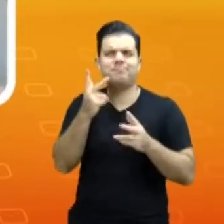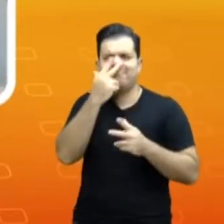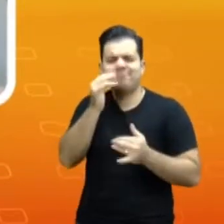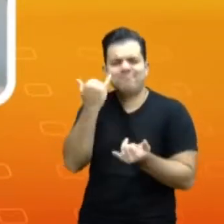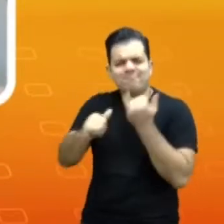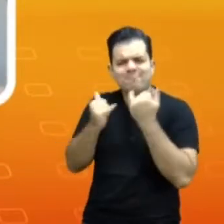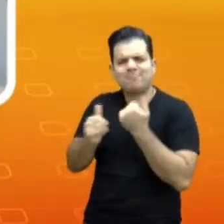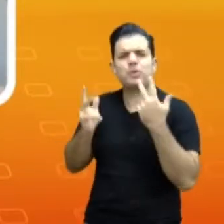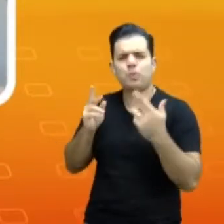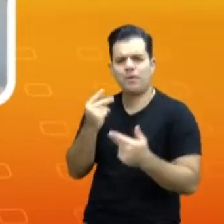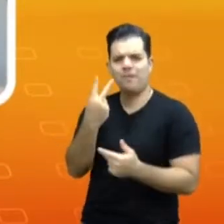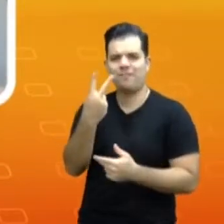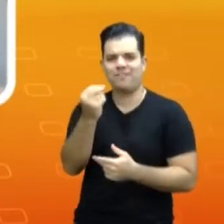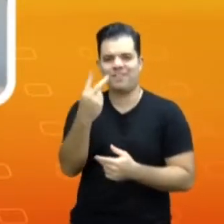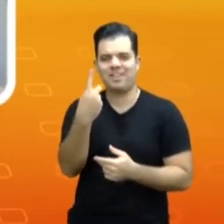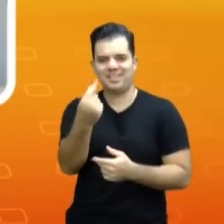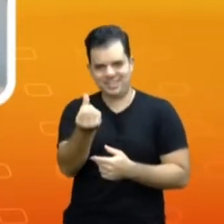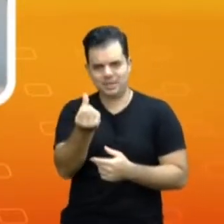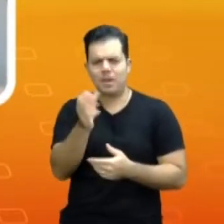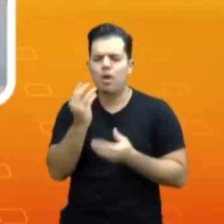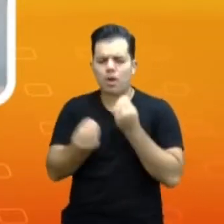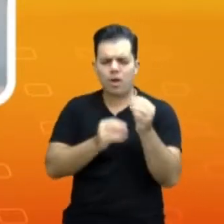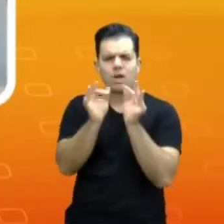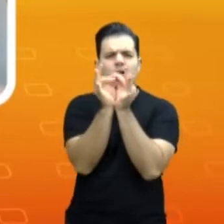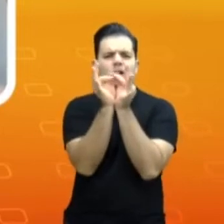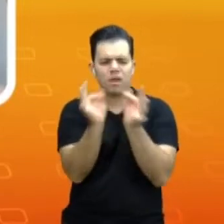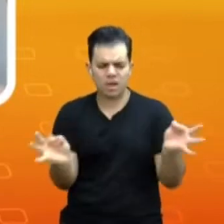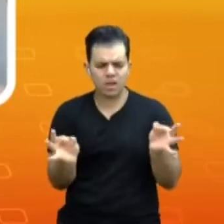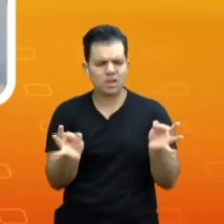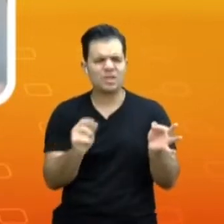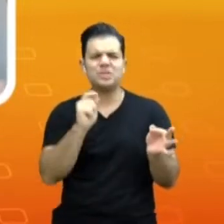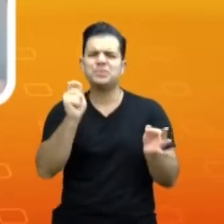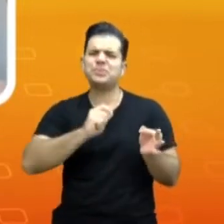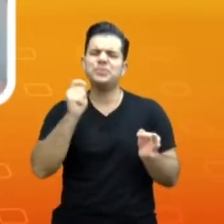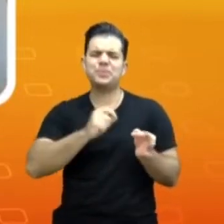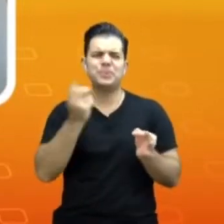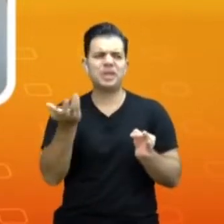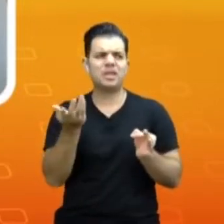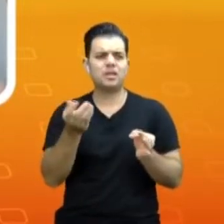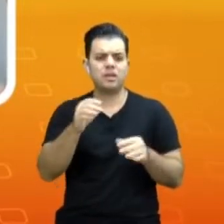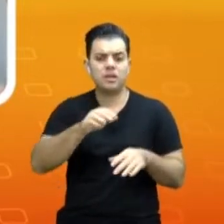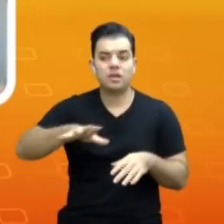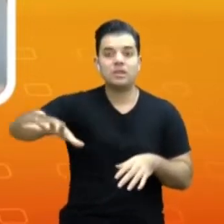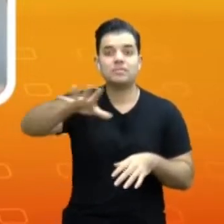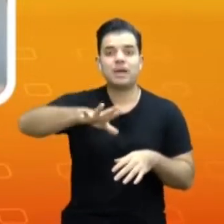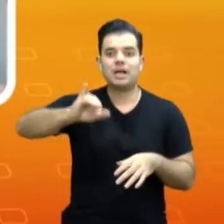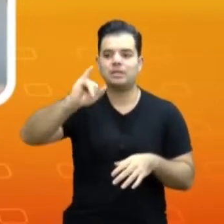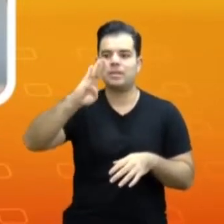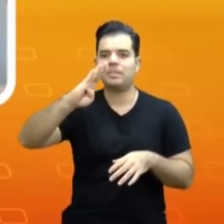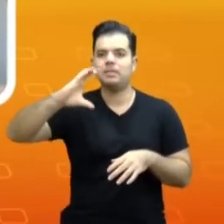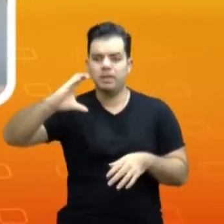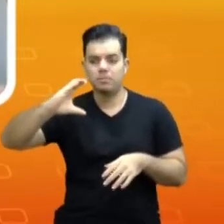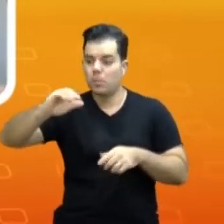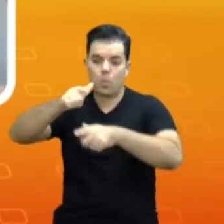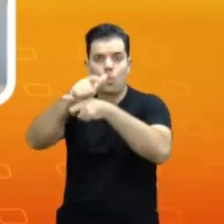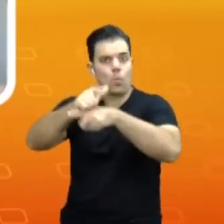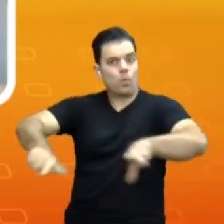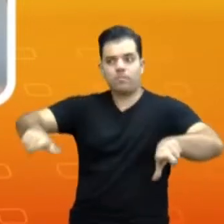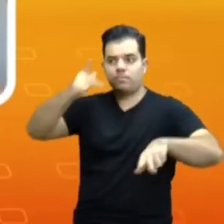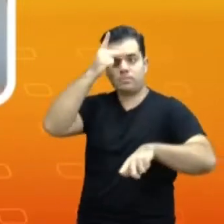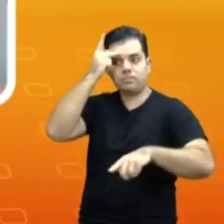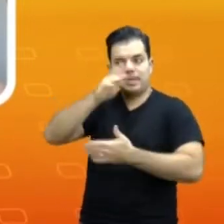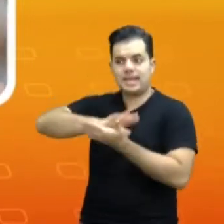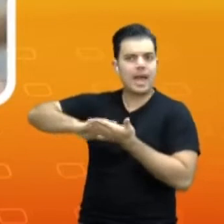2016? E aí, que simplificação era essa? Né? Como o Perrella comentou, o espaço no IBC, a gente não ia ter ninguém no IBC, já de